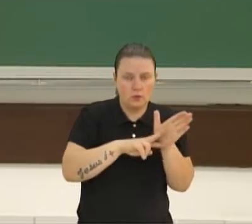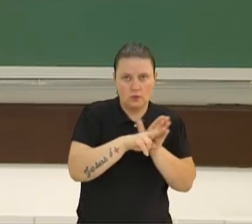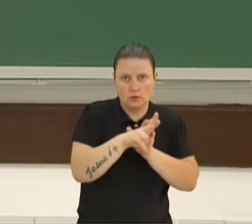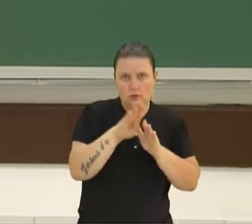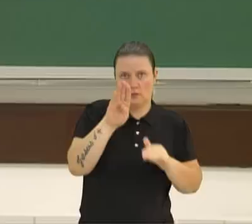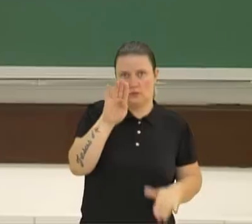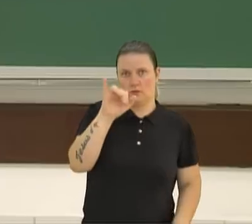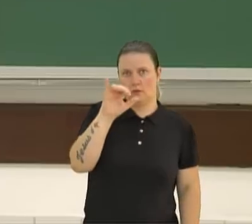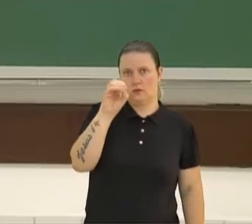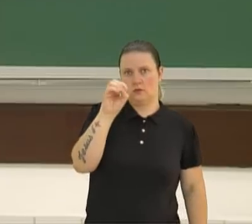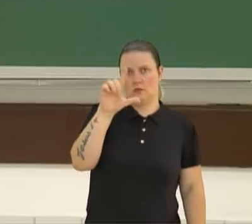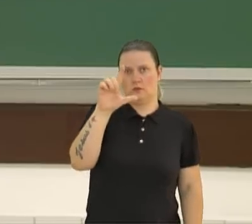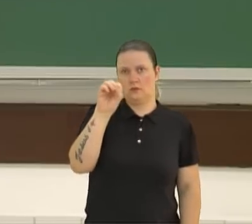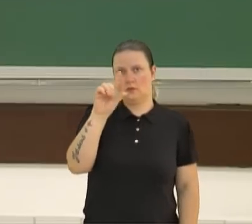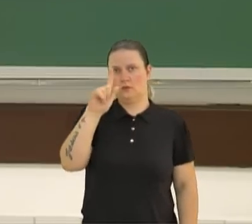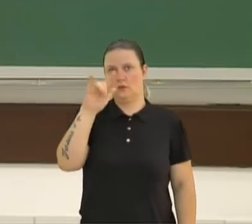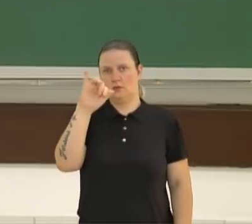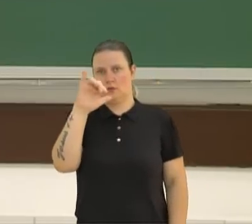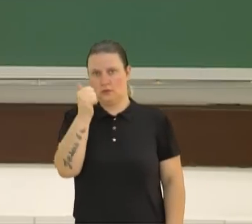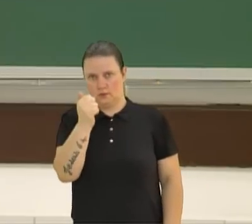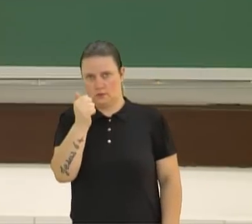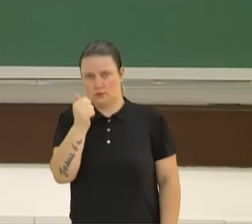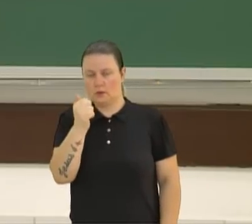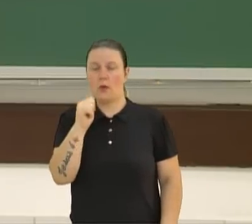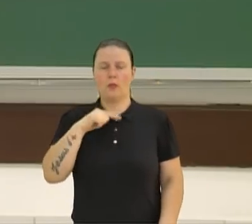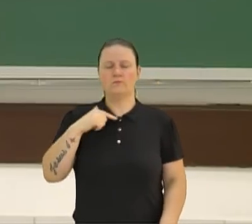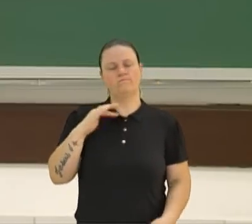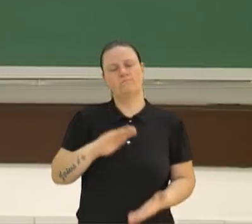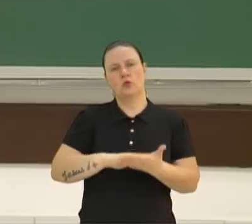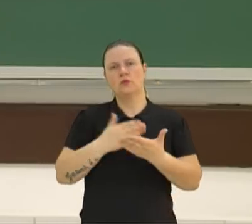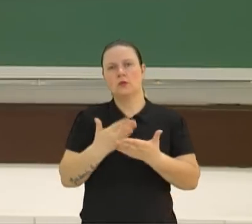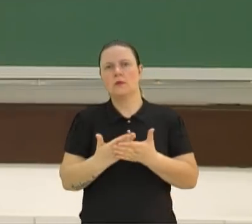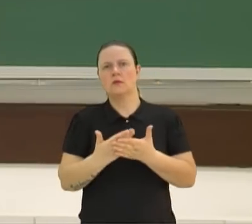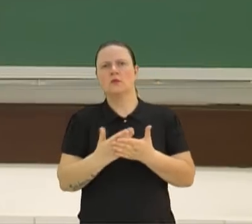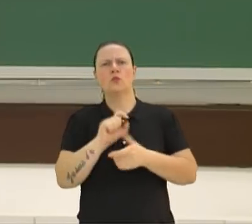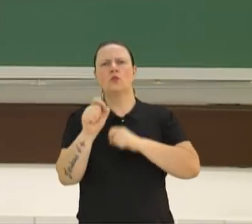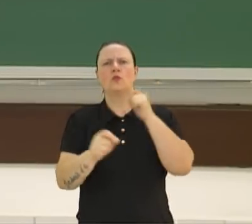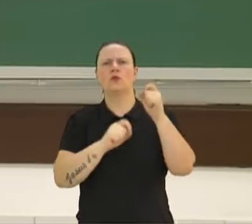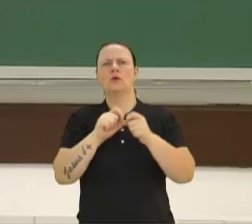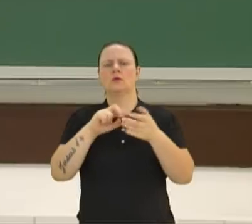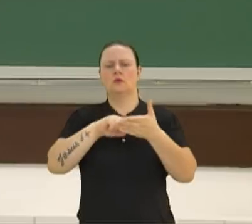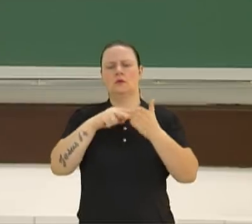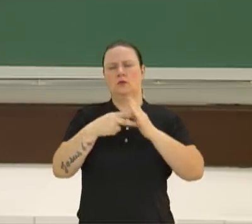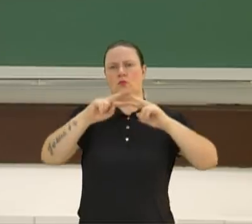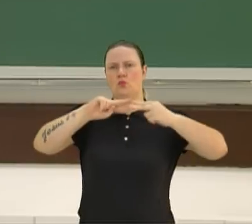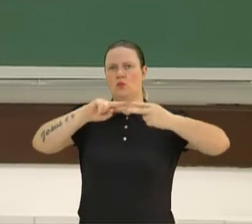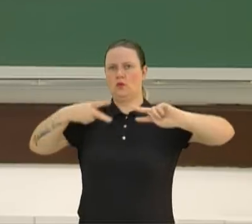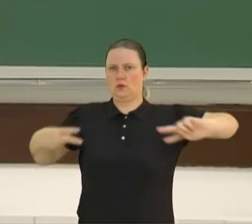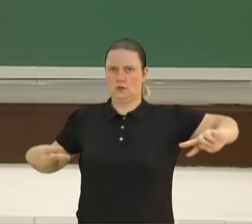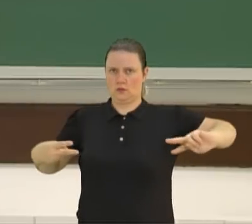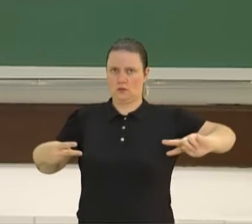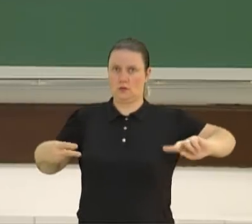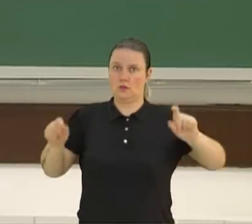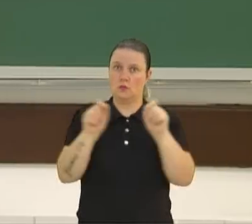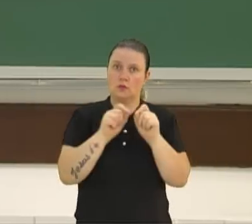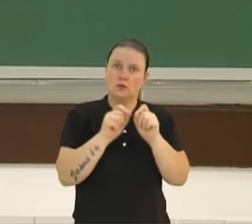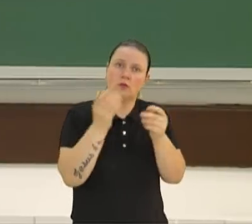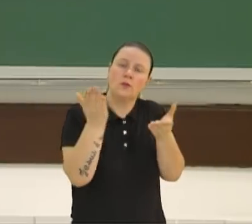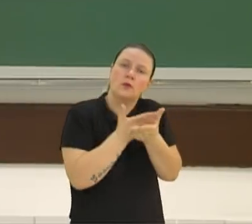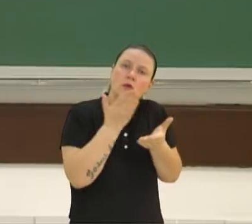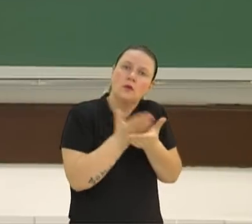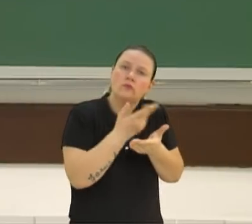um dicionário específico, mas que eu mesmo posso criar. O nosso dicionário específico é um dicionário específico